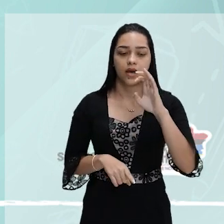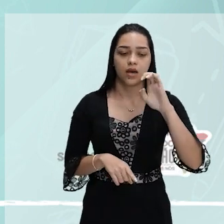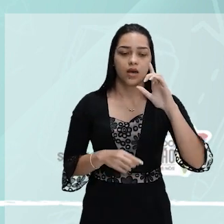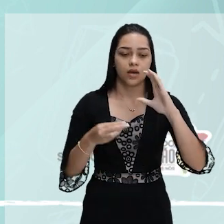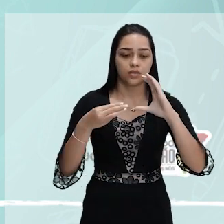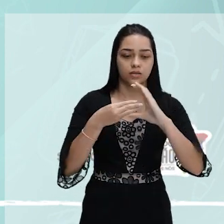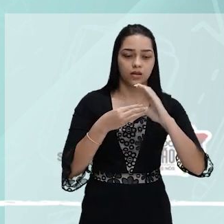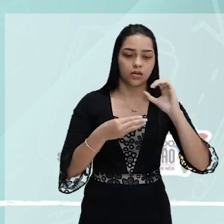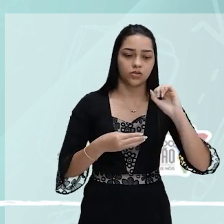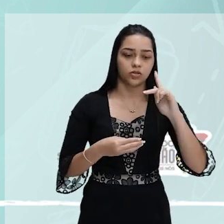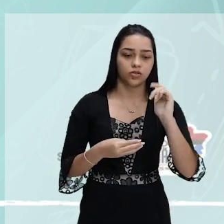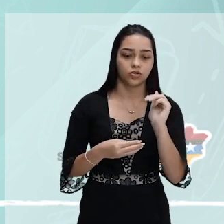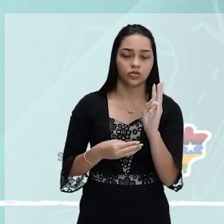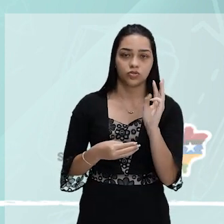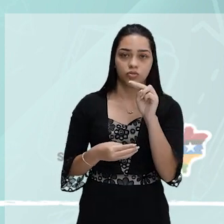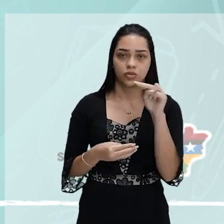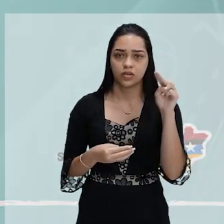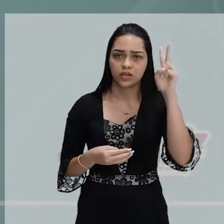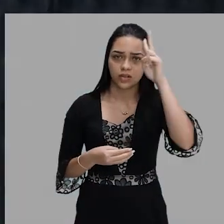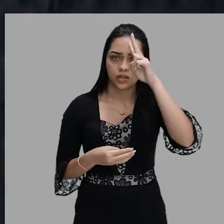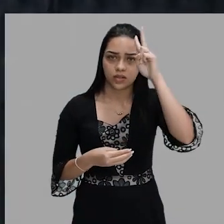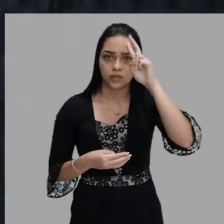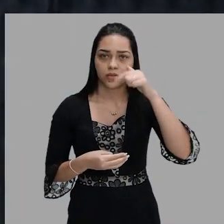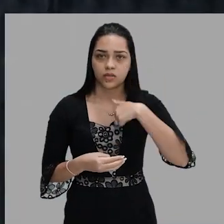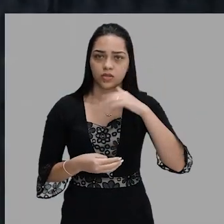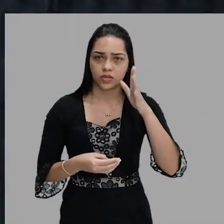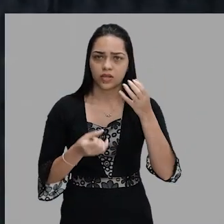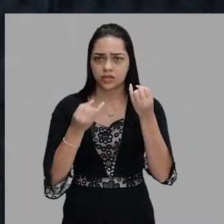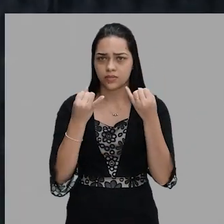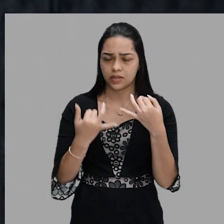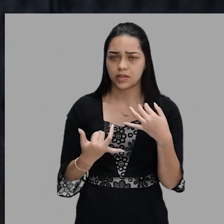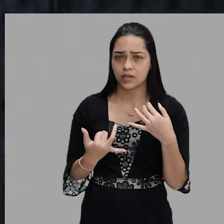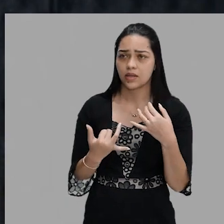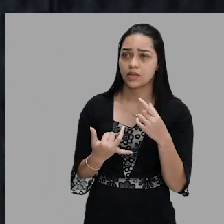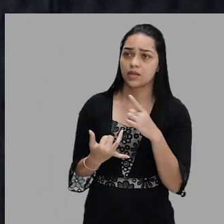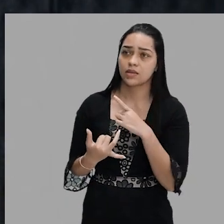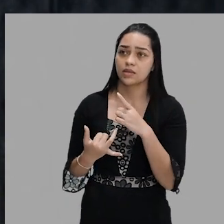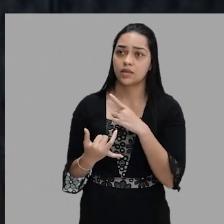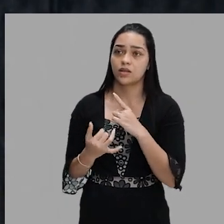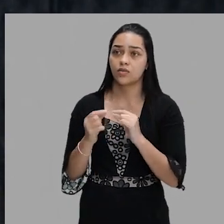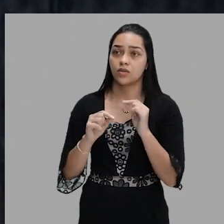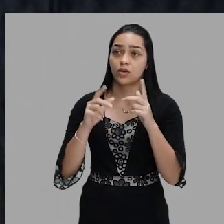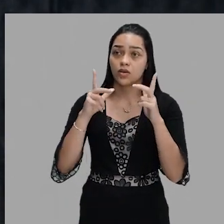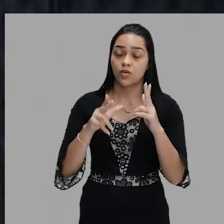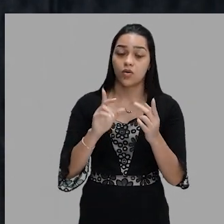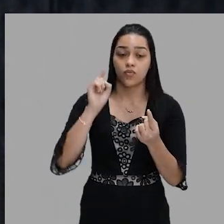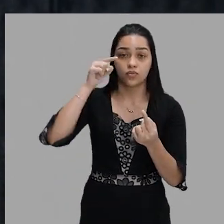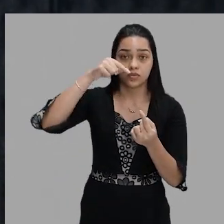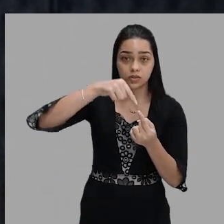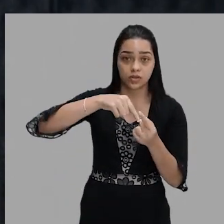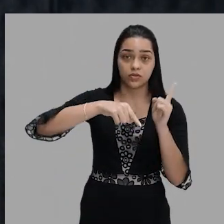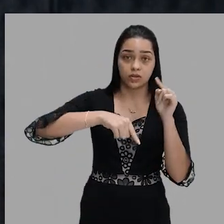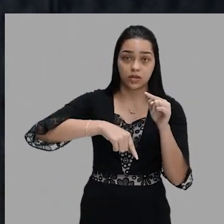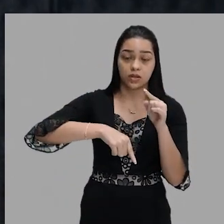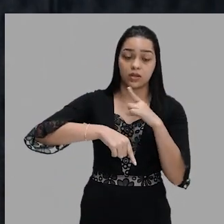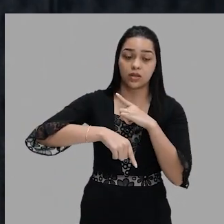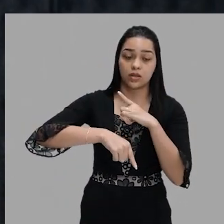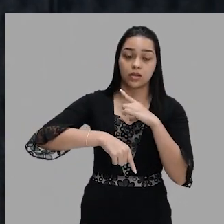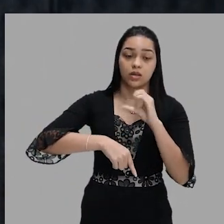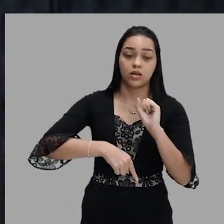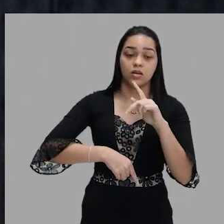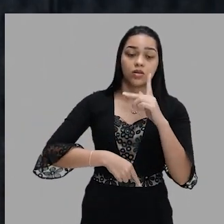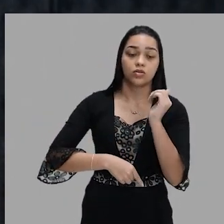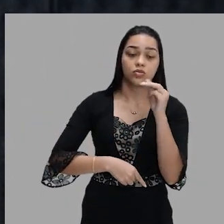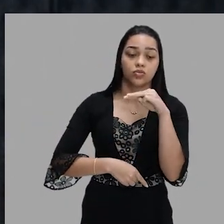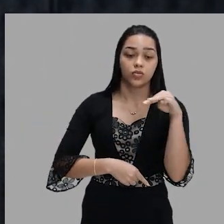é a célula de Schwann. Lembra que eu falei anteriormente que tem uma célula que tem a mesma função que a célula de Schwann,